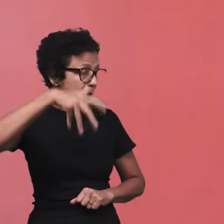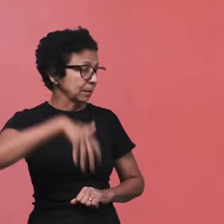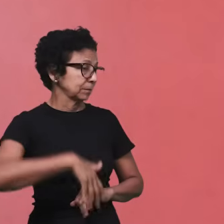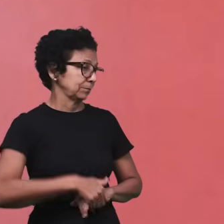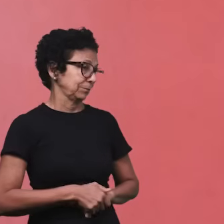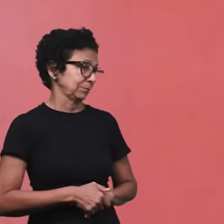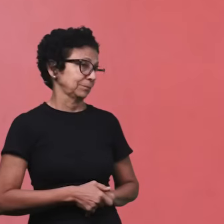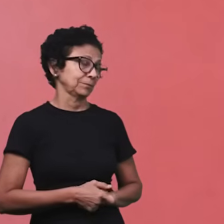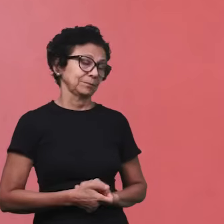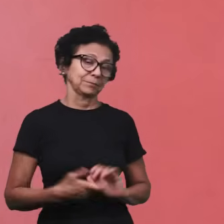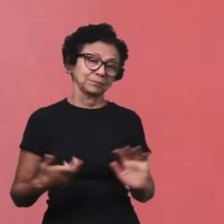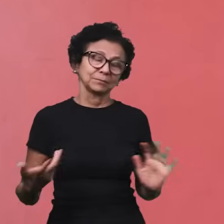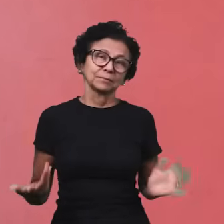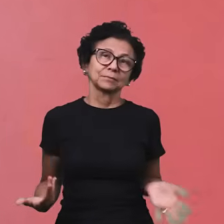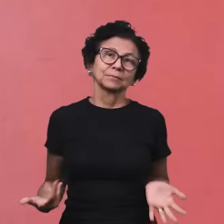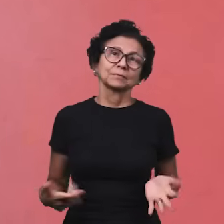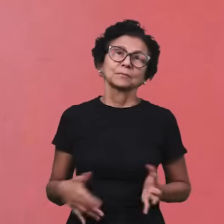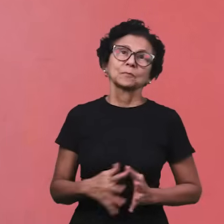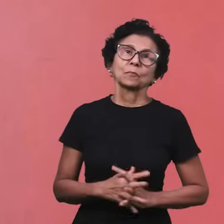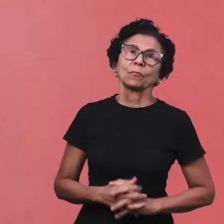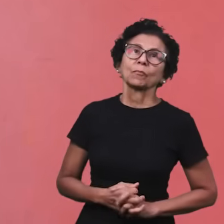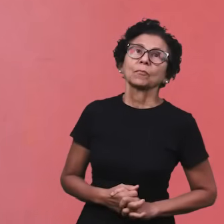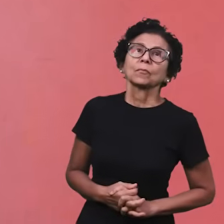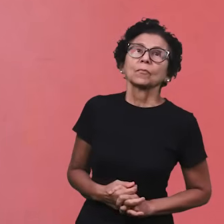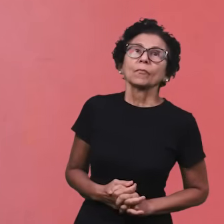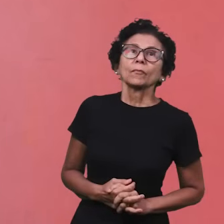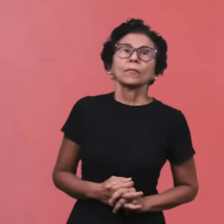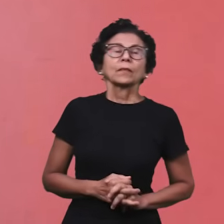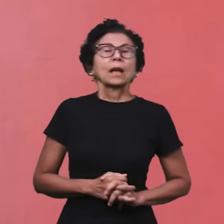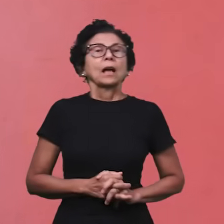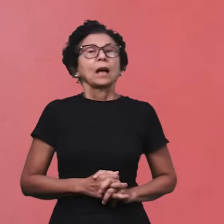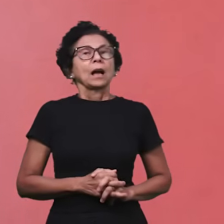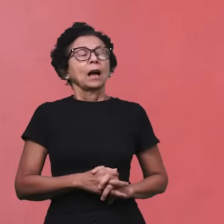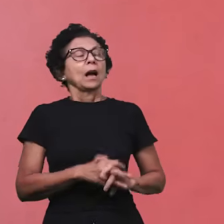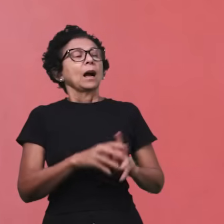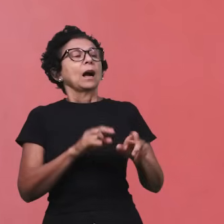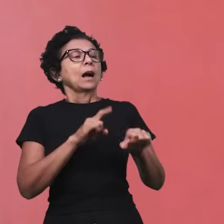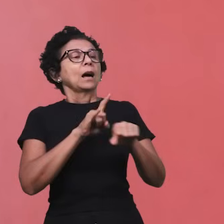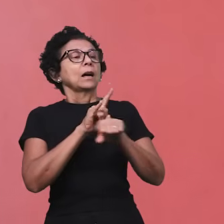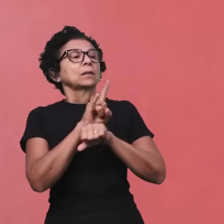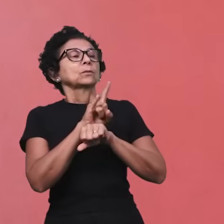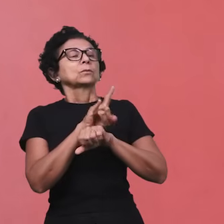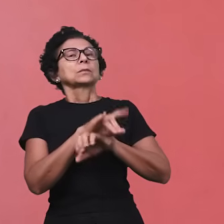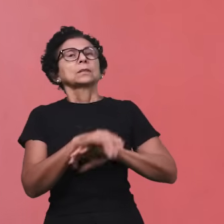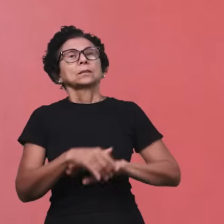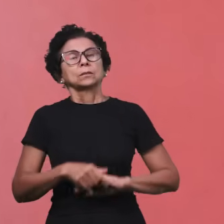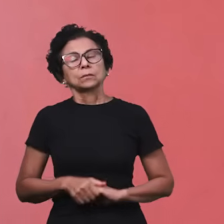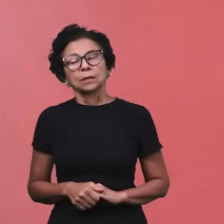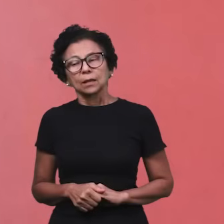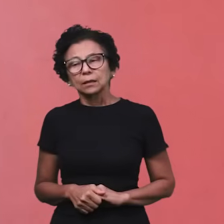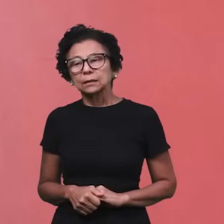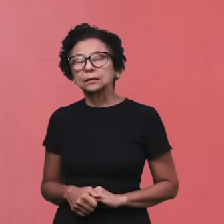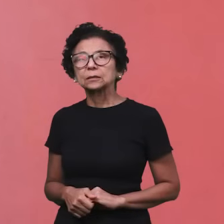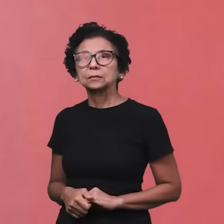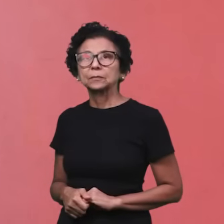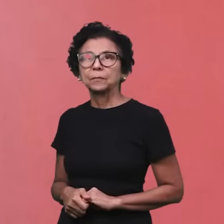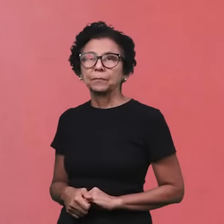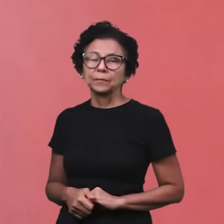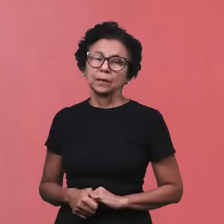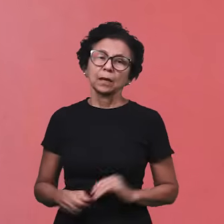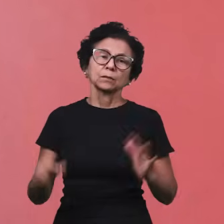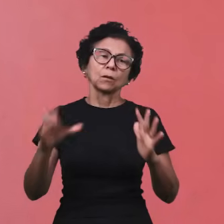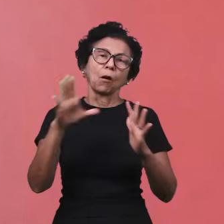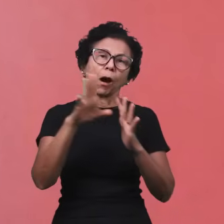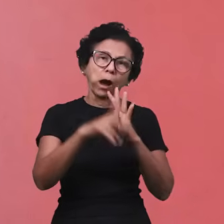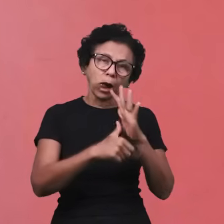é réu dela inteira. Então, eu adulterei. Adulterou, então você vai ser o réu da lei. Que eu fiz? Eu furtei, então você é réu da... O que você